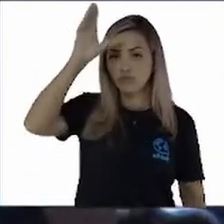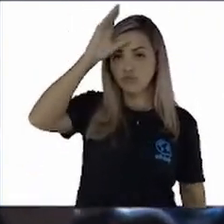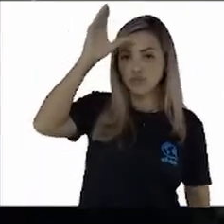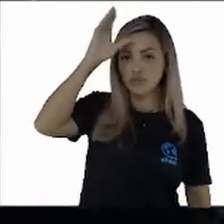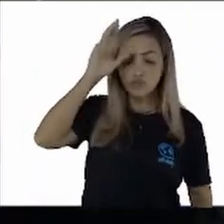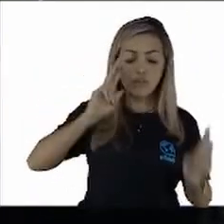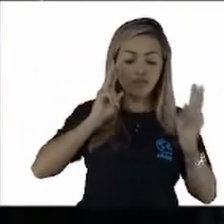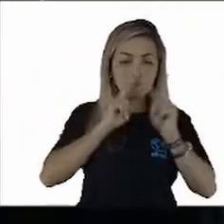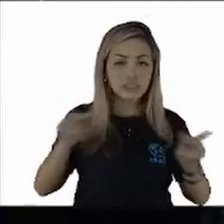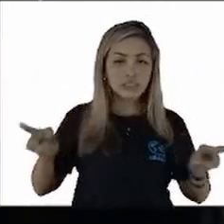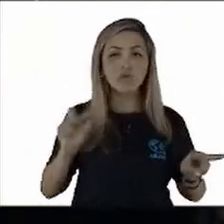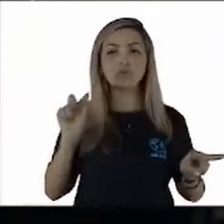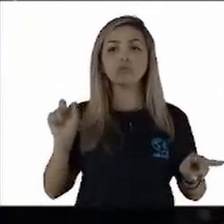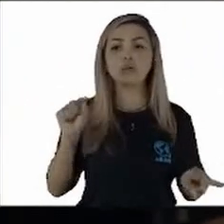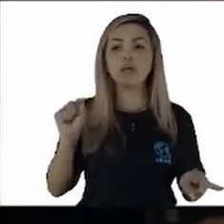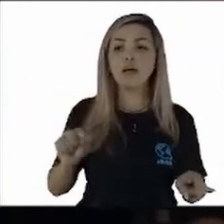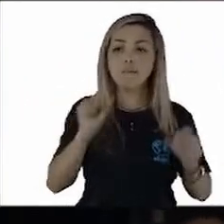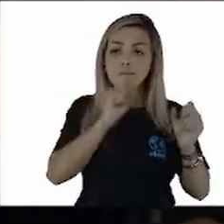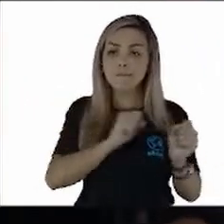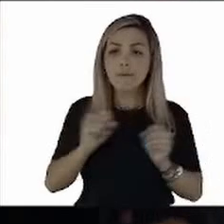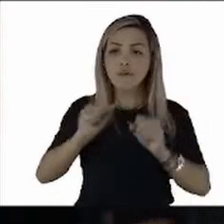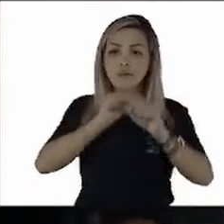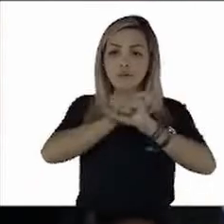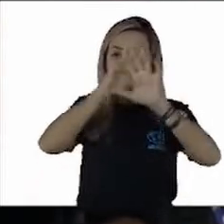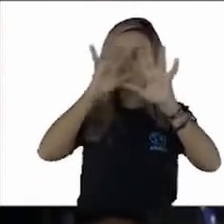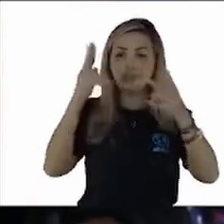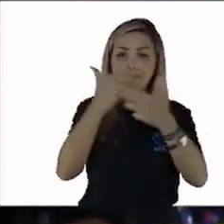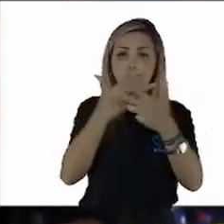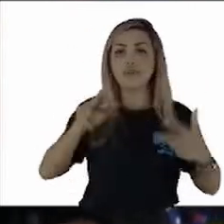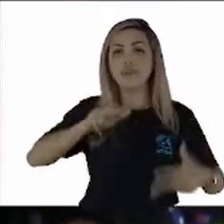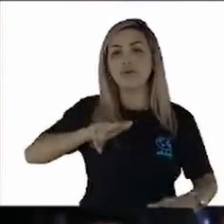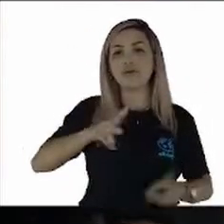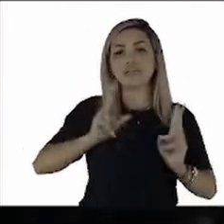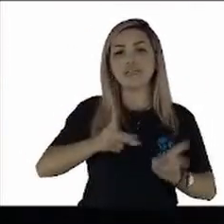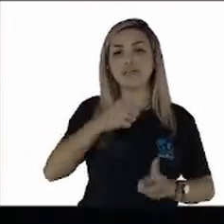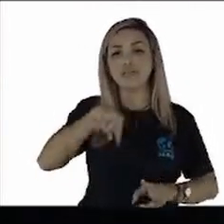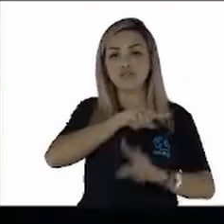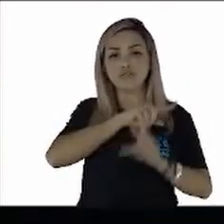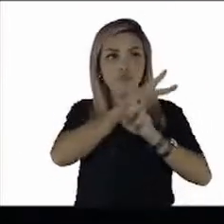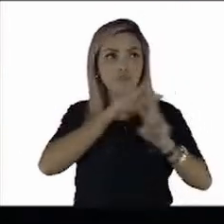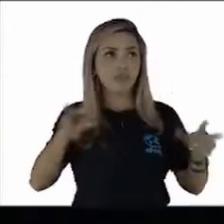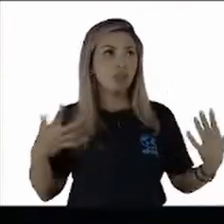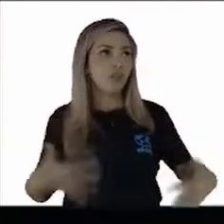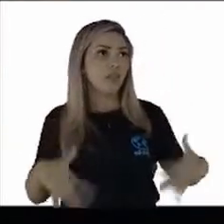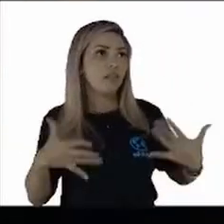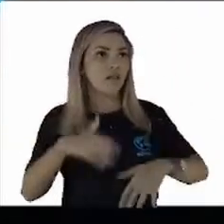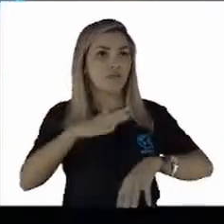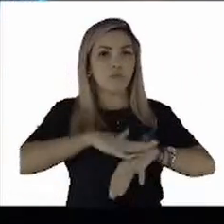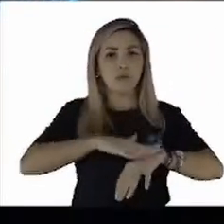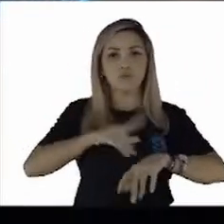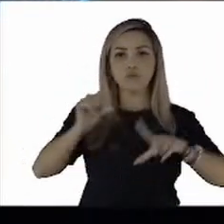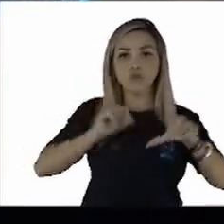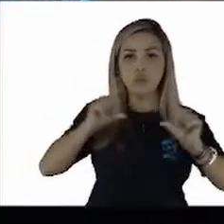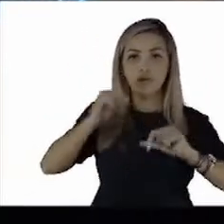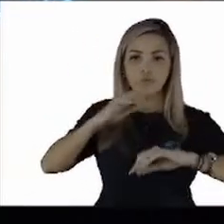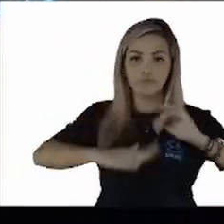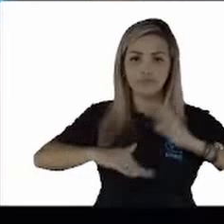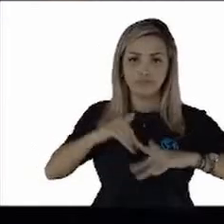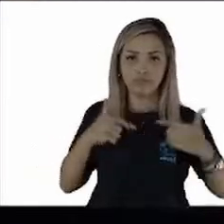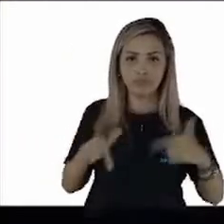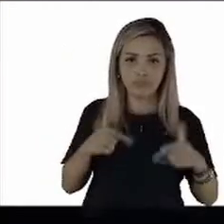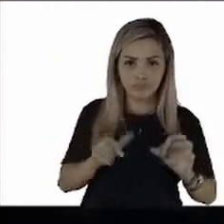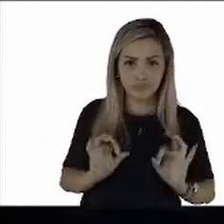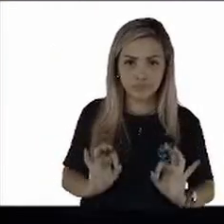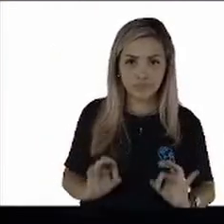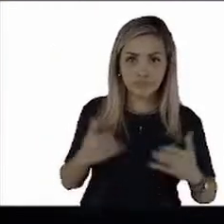essa visão de poder te esclarecer algumas coisas que nem sempre a gente está vendo na euforia do momento quando está escolhendo uma carreira, né?